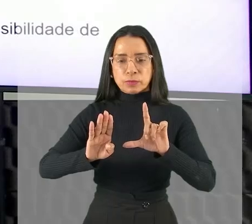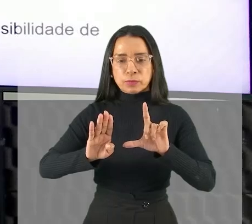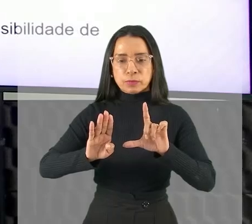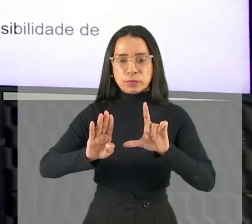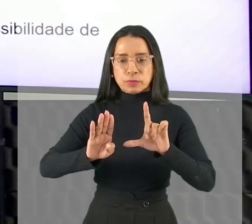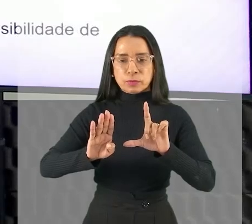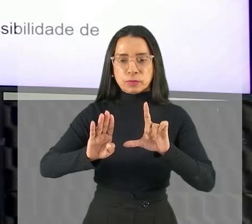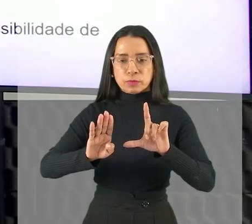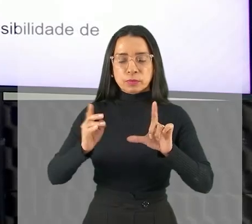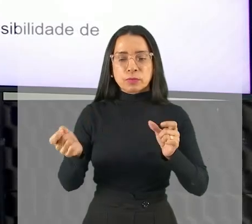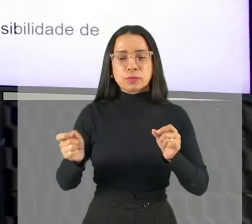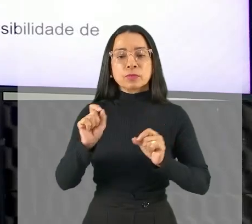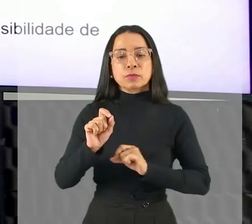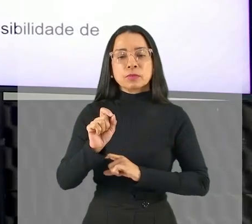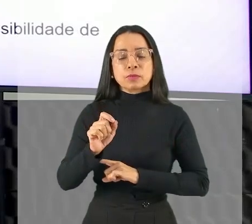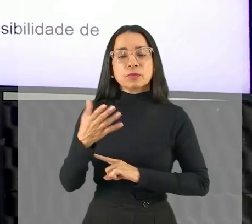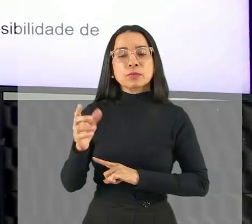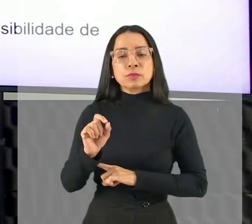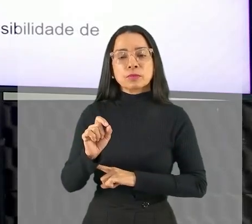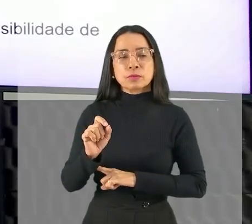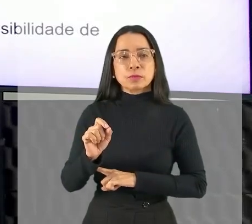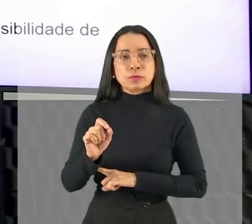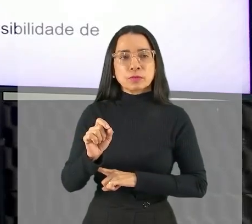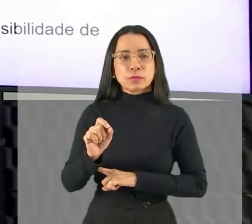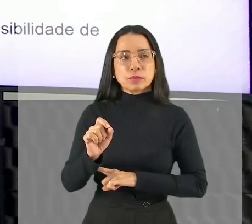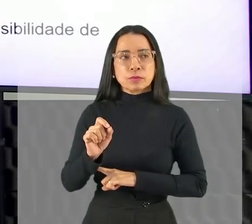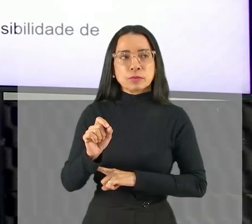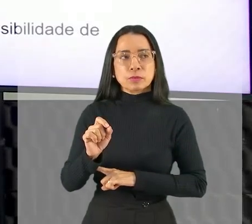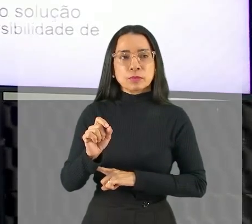morte. Será que é isso, né?